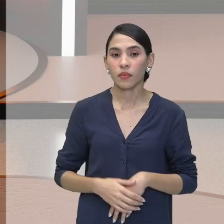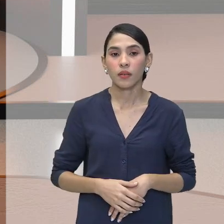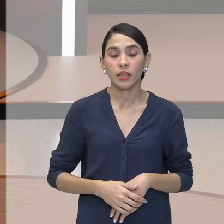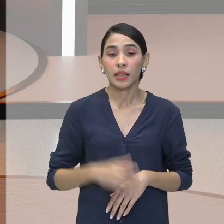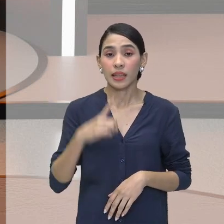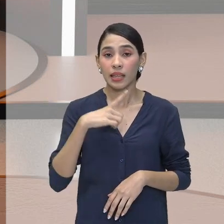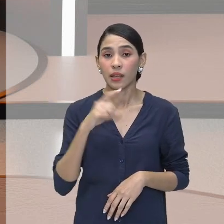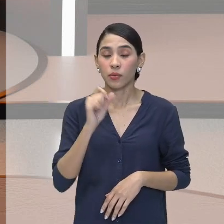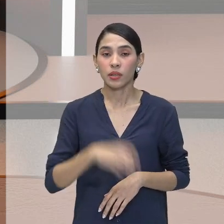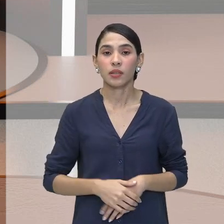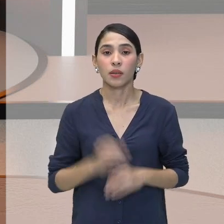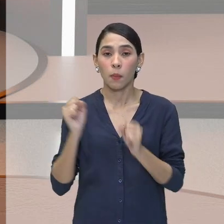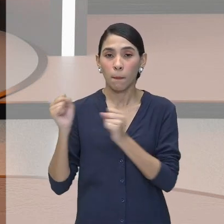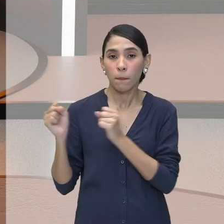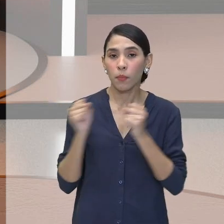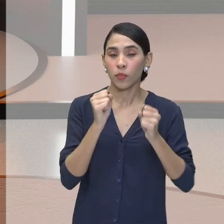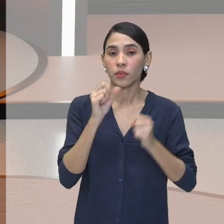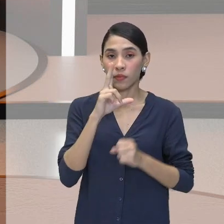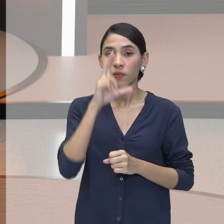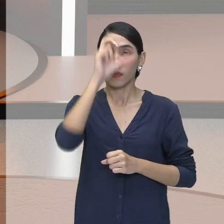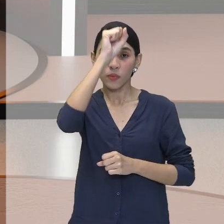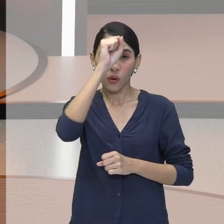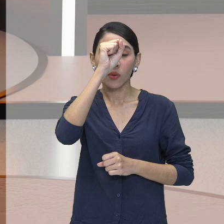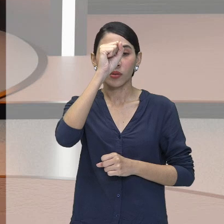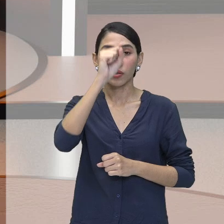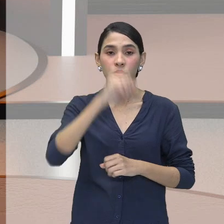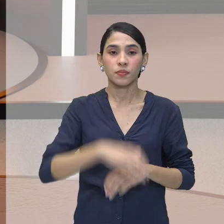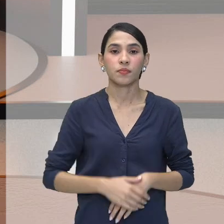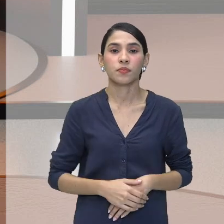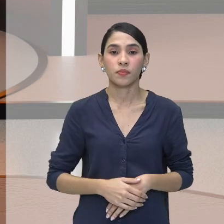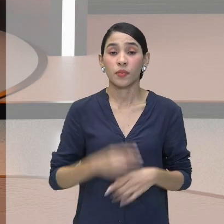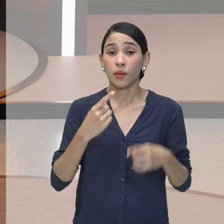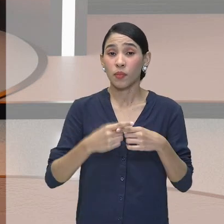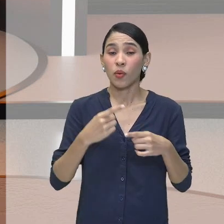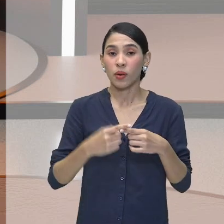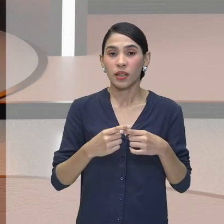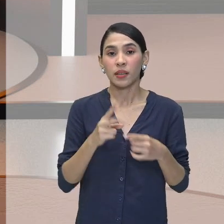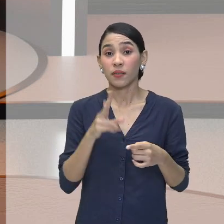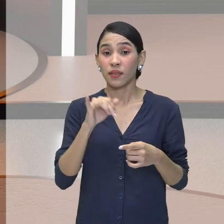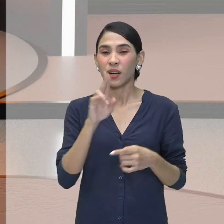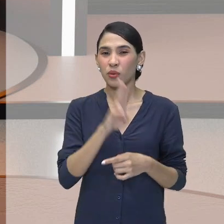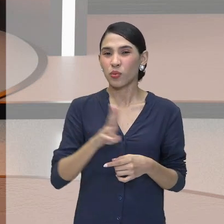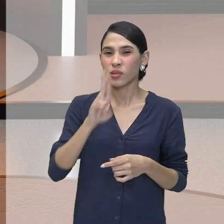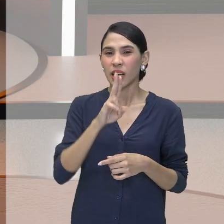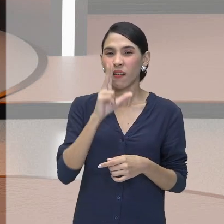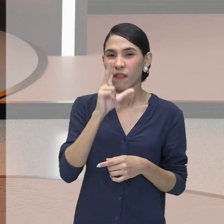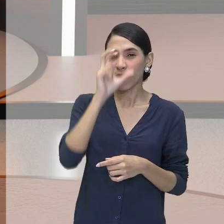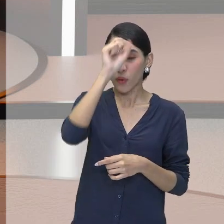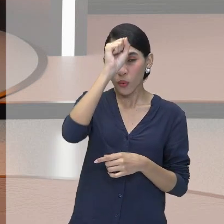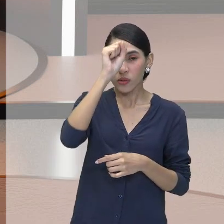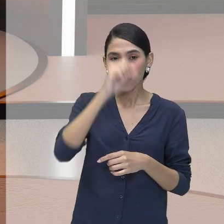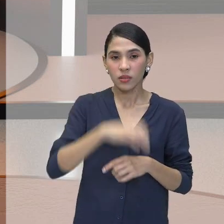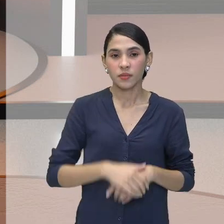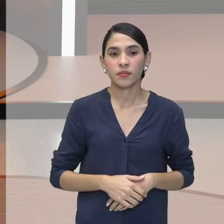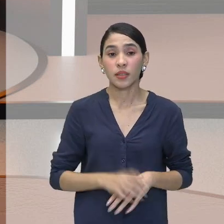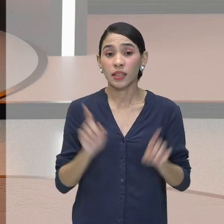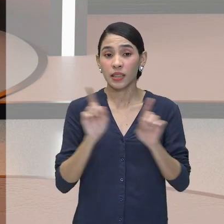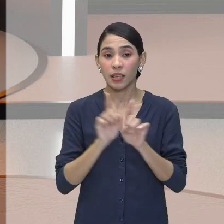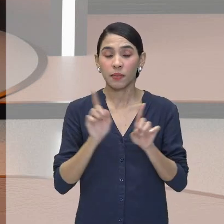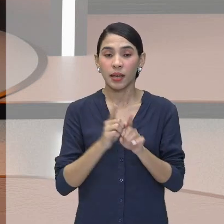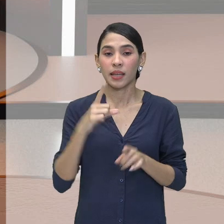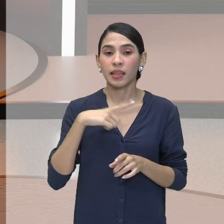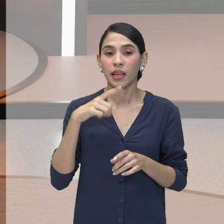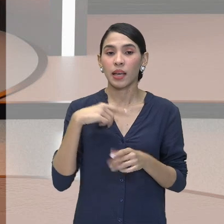ter um processo de fortalecimento do poder central por conta dessa força que ele vai utilizar. E segundo, nós vamos ter o início